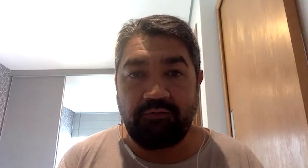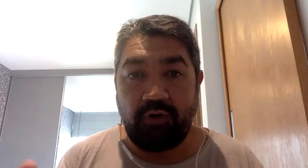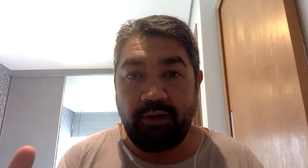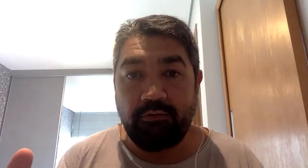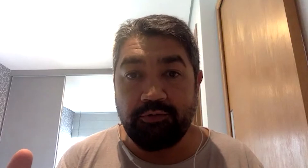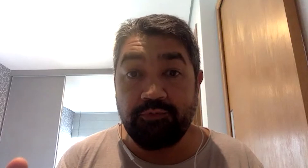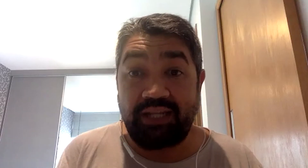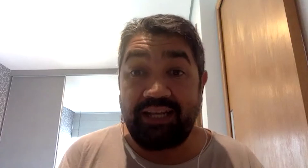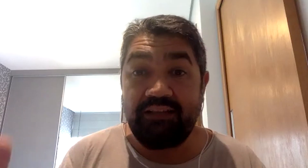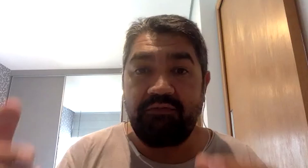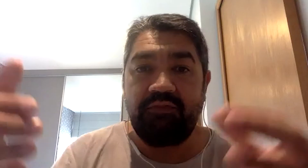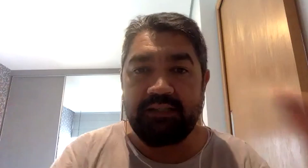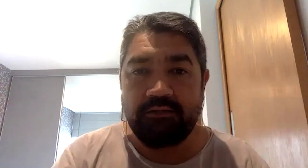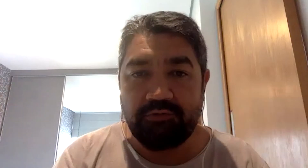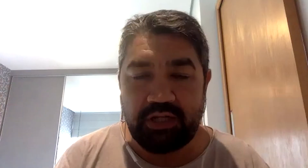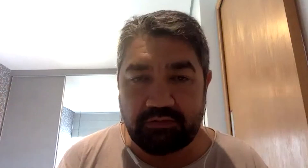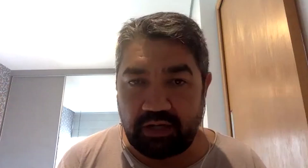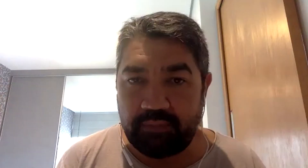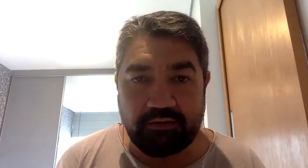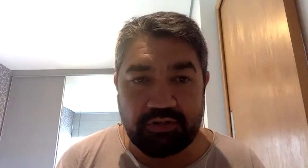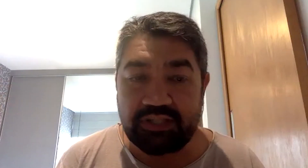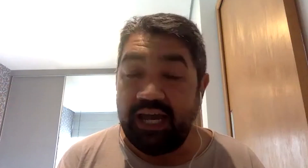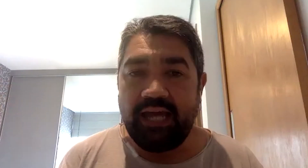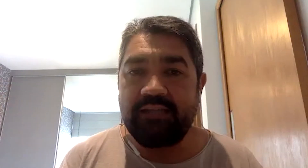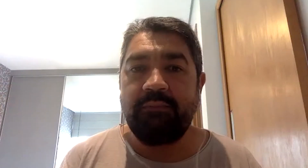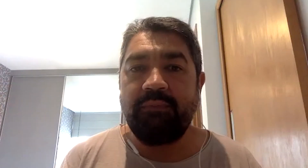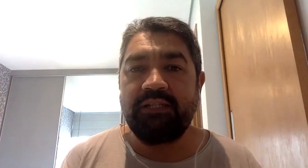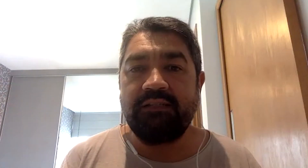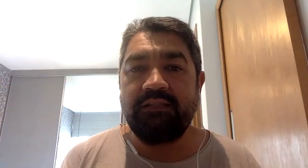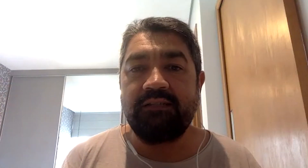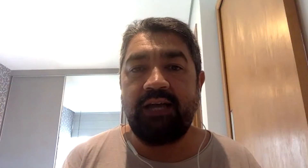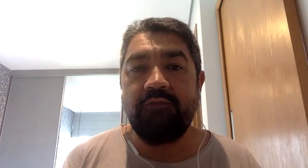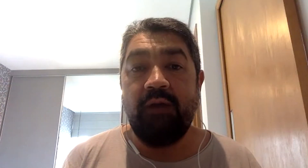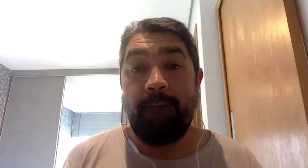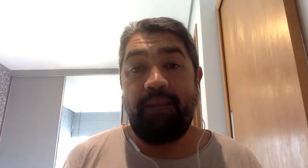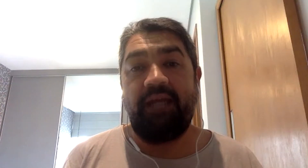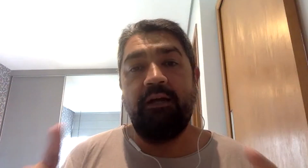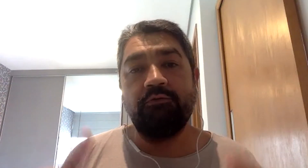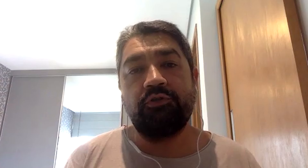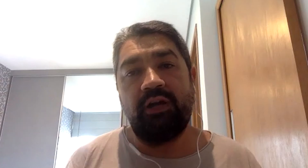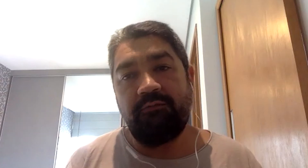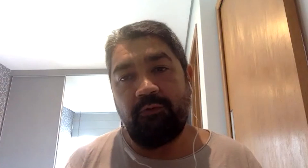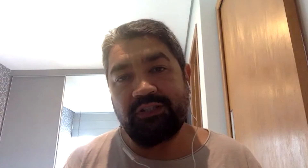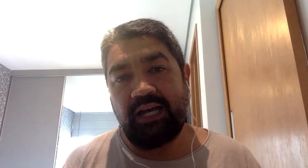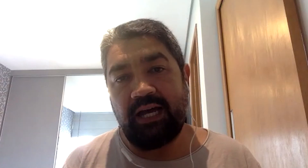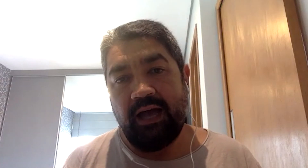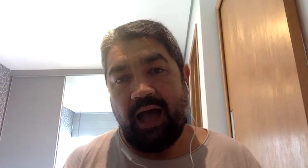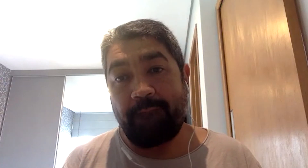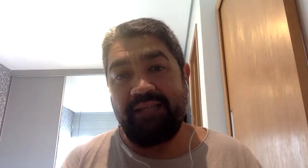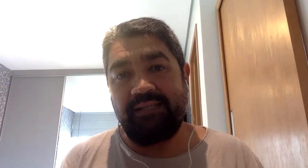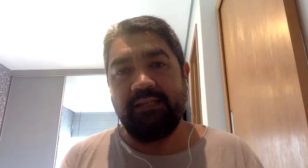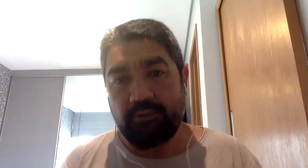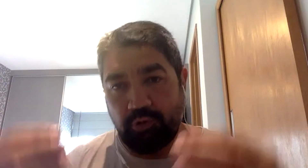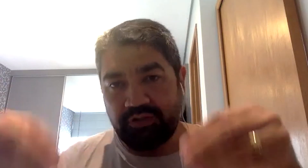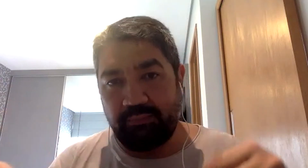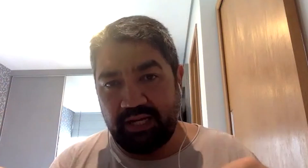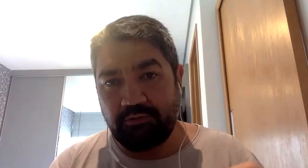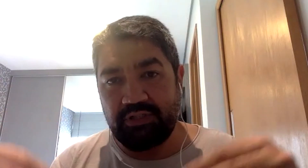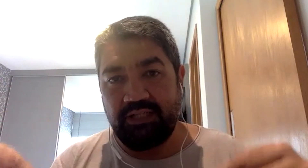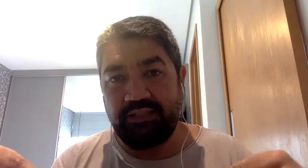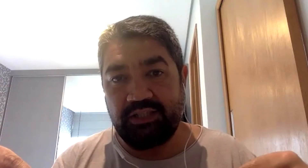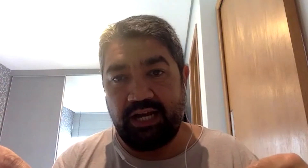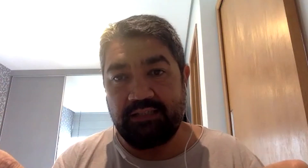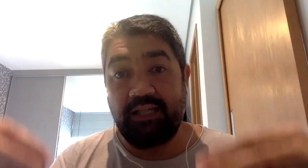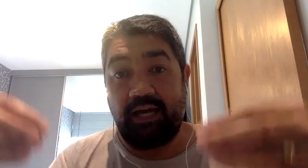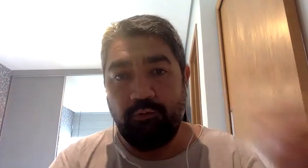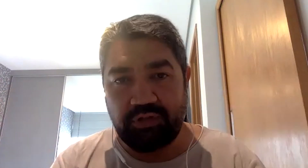atuar de forma conjunta na defesa dos direitos dos trabalhadores, é extremamente necessário para não só reforçar a presença dos trabalhadores